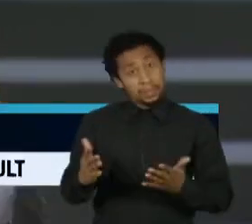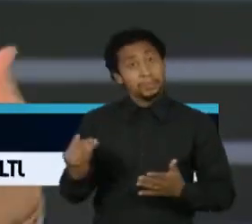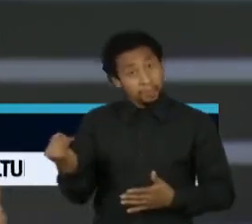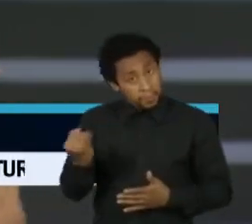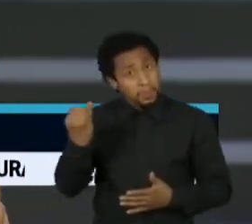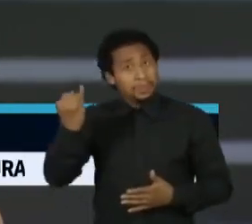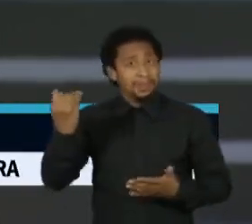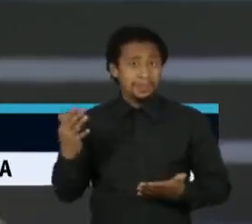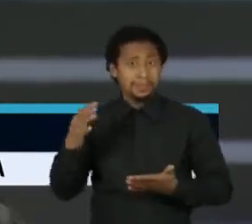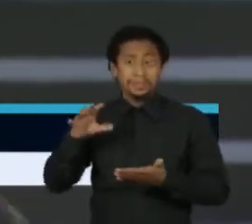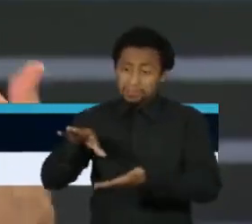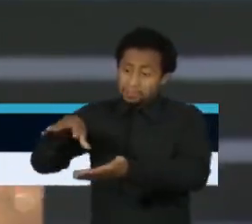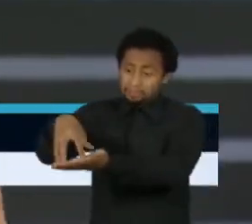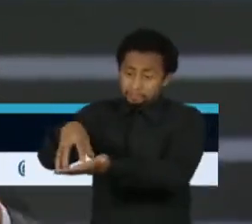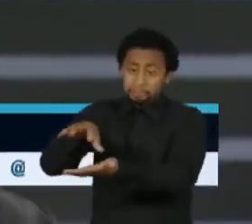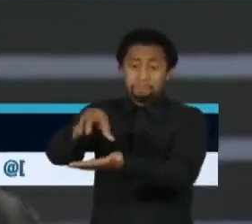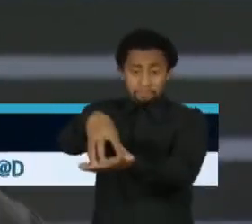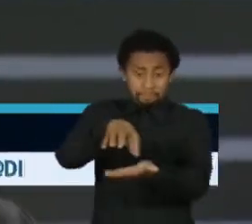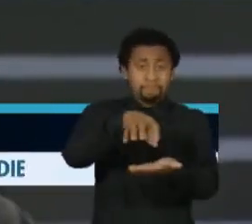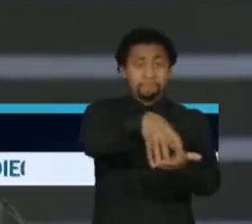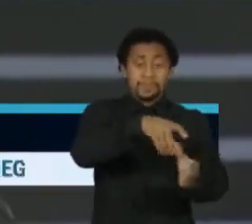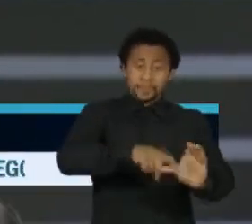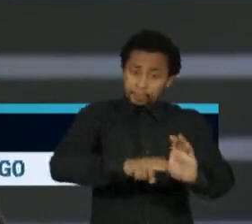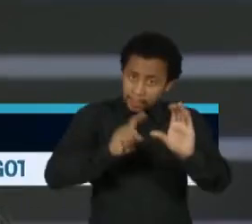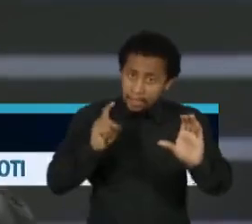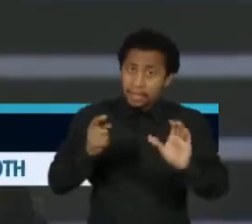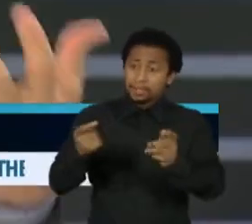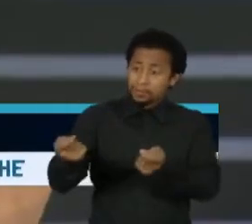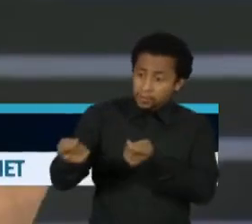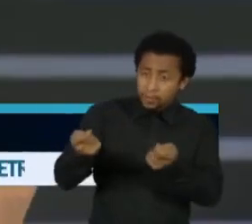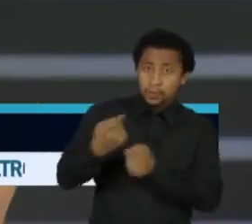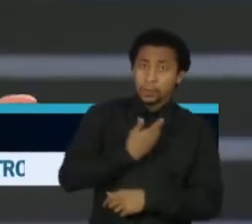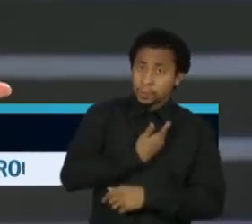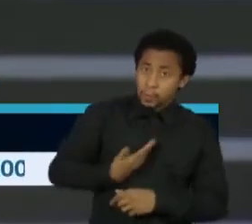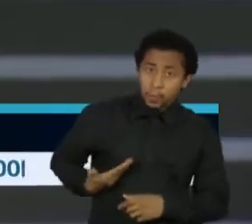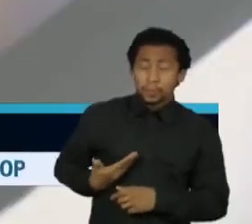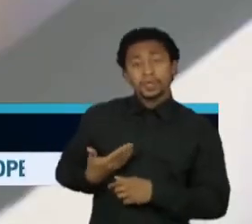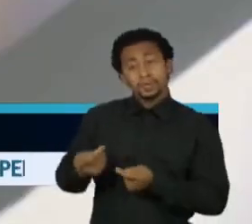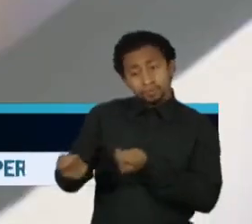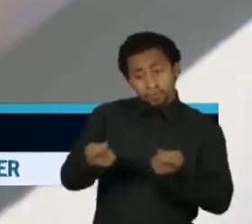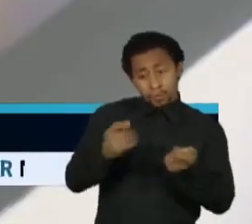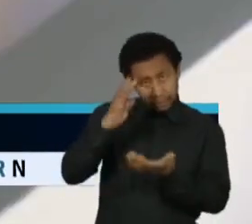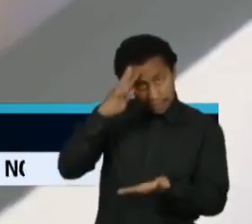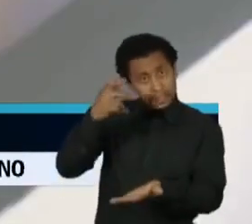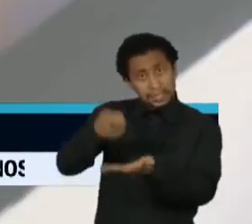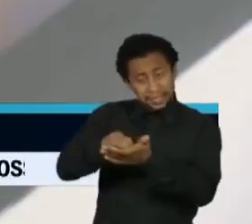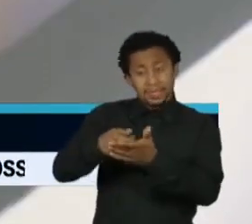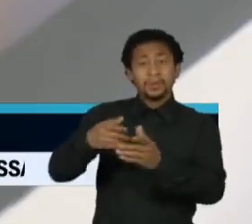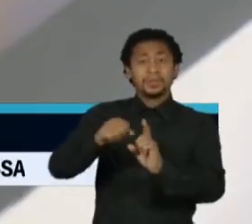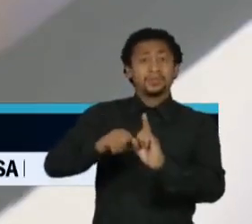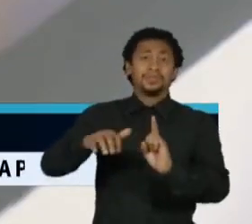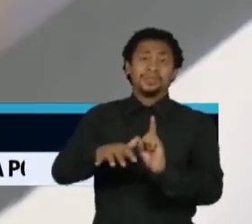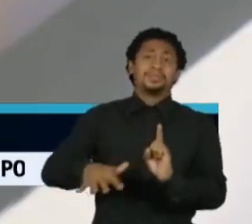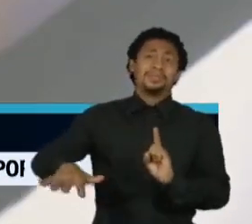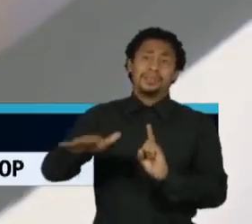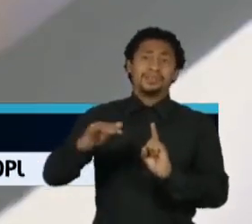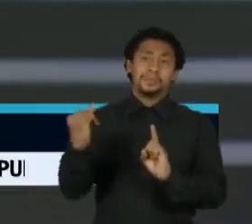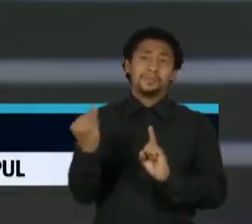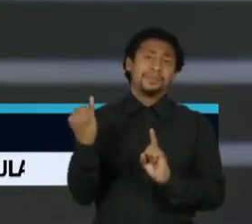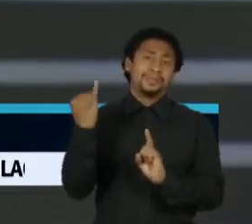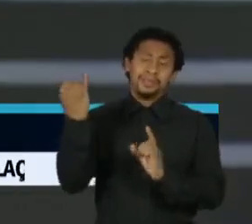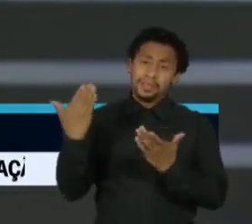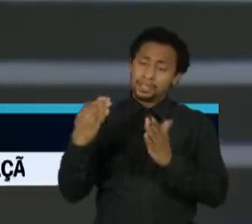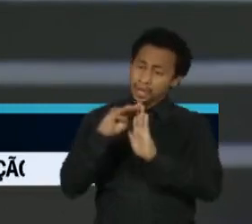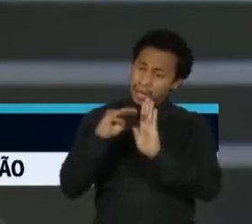país. São essas instituições públicas que regulam, né, as grandes decisões da sociedade, que é a regra do jogo básica de